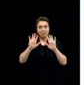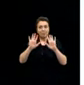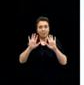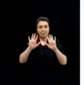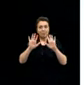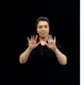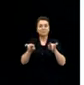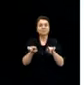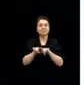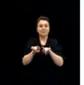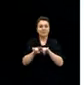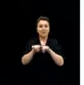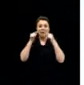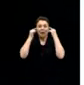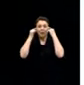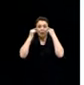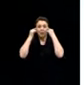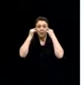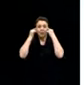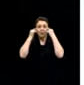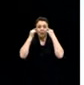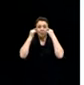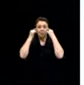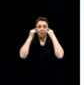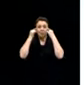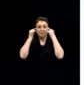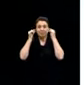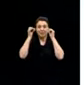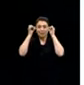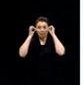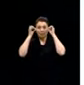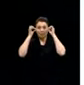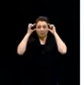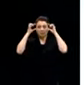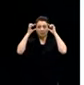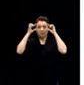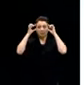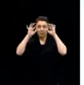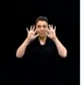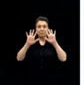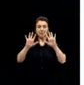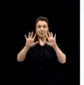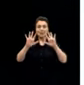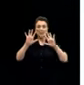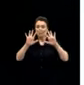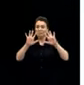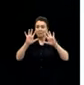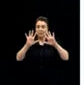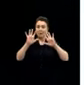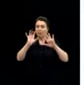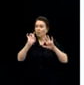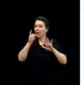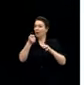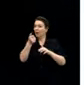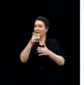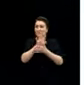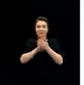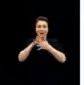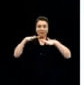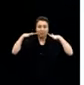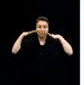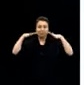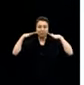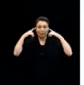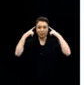ali a ruguinha, né, no botox, ou paralisando que a pessoa quando coloca fica com a parte, como eu falei, parte